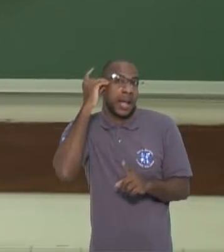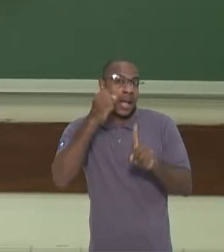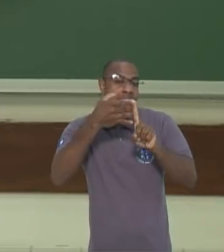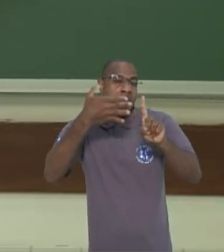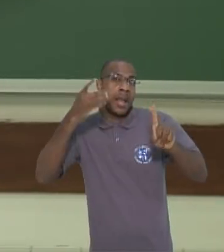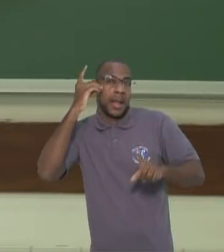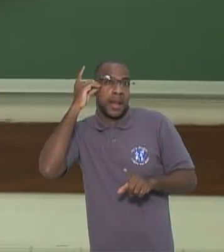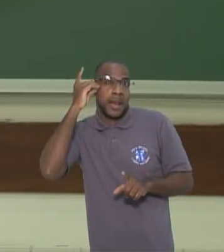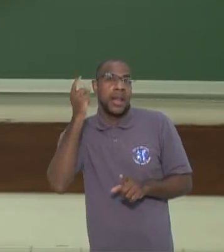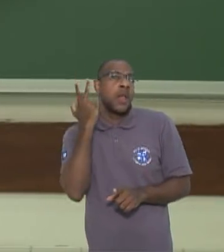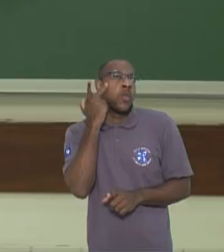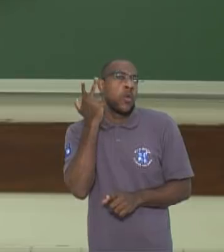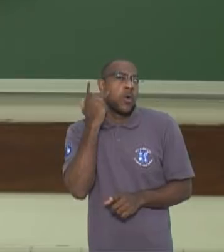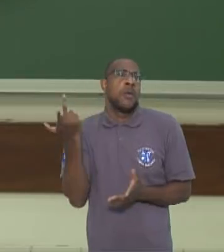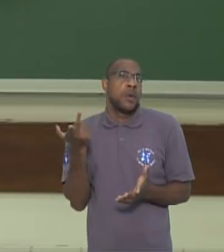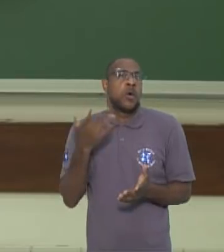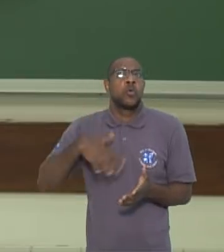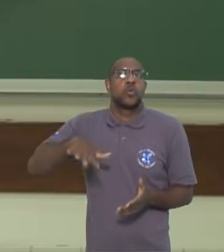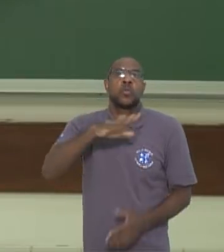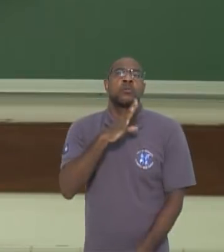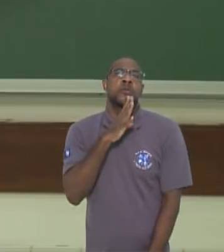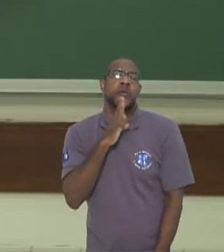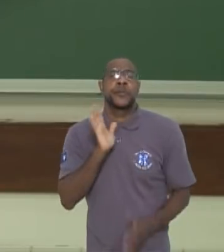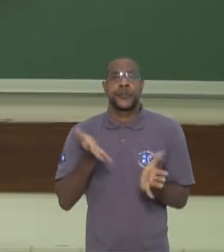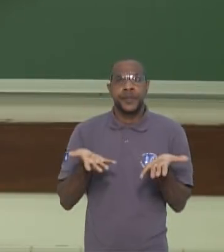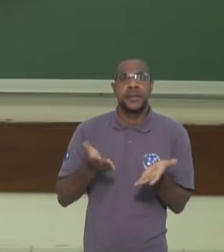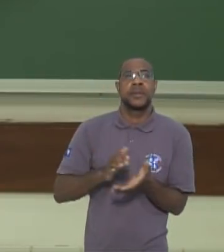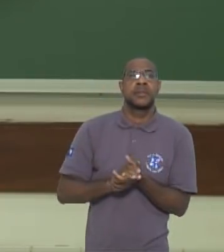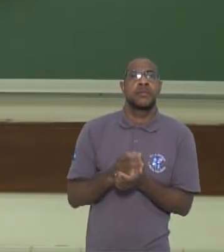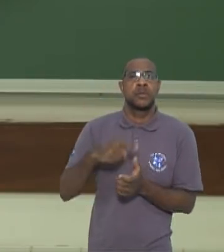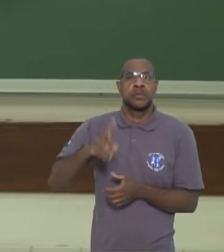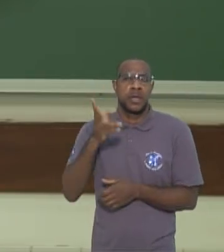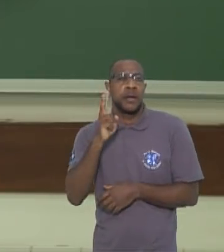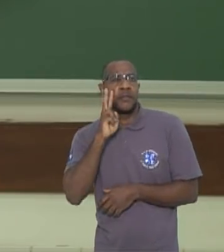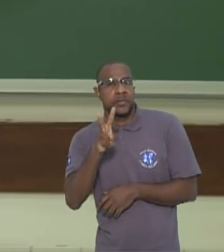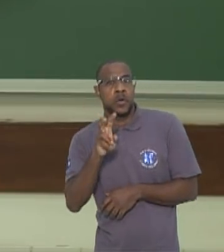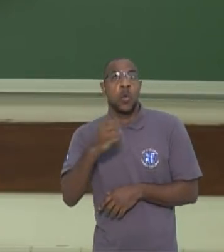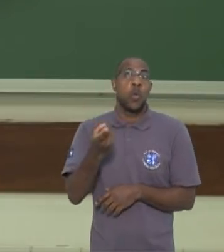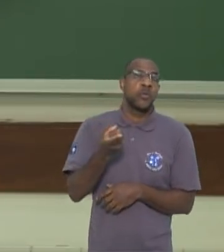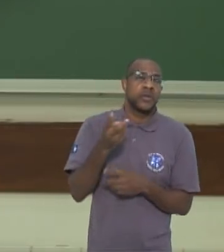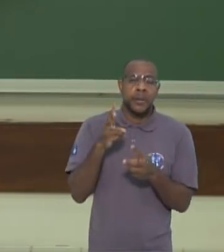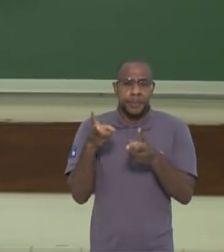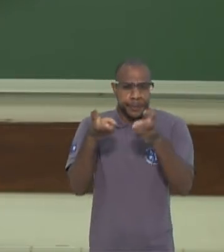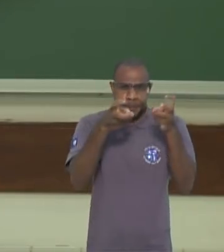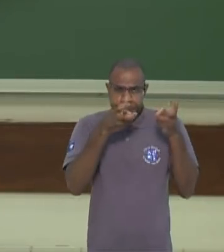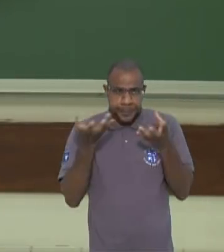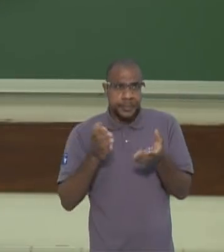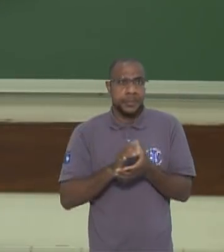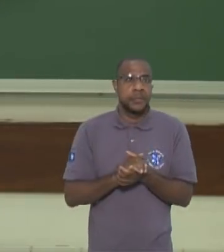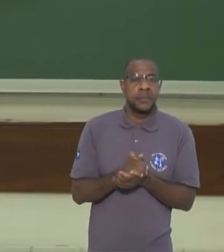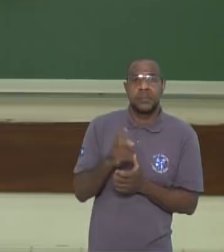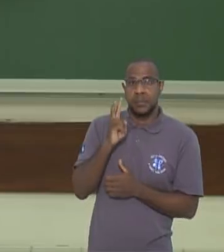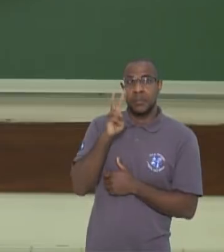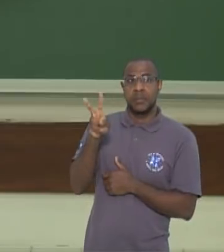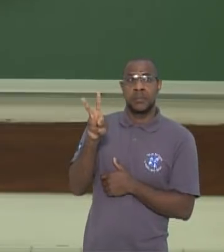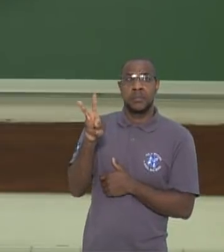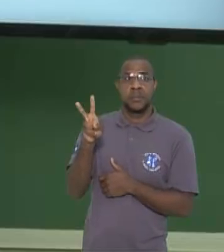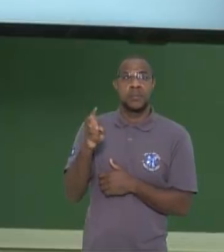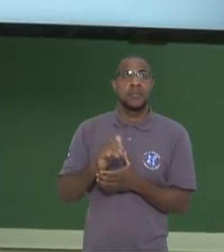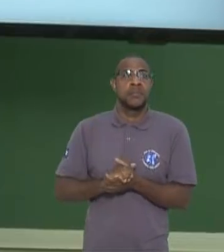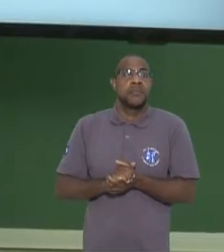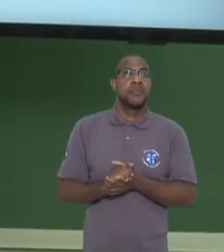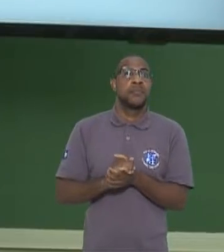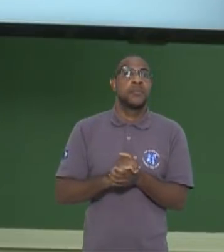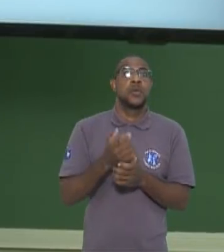a mais conhecida, provavelmente todo mundo conhece, alguém que tem a síndrome, já viu ou pelo menos já ouviu falar, tá? Então vocês estão vendo aqui o cariótipo de